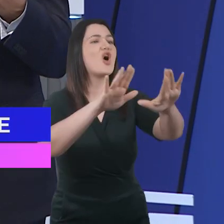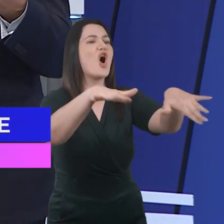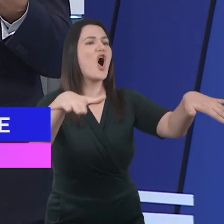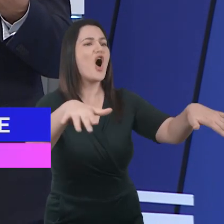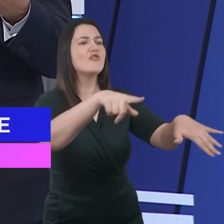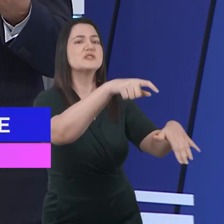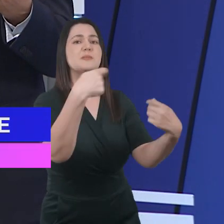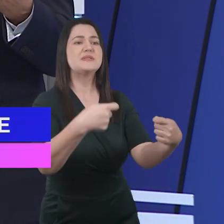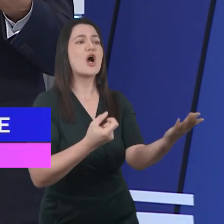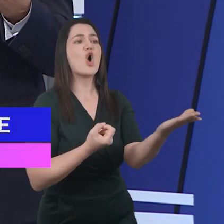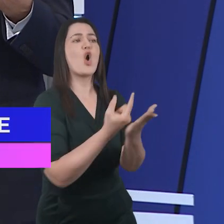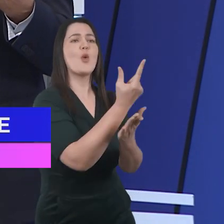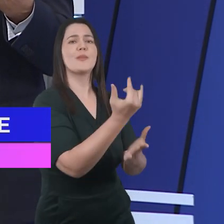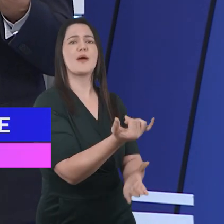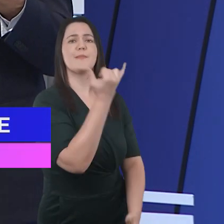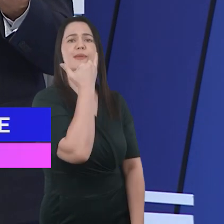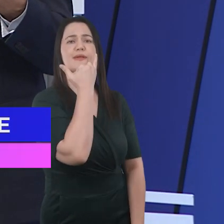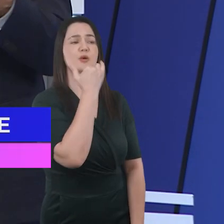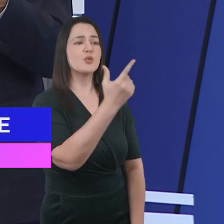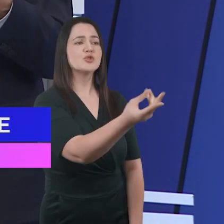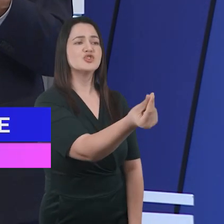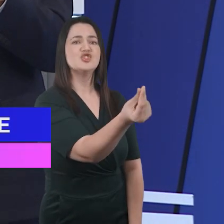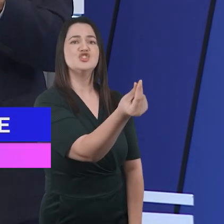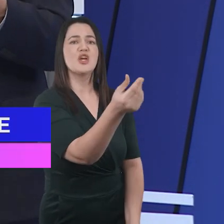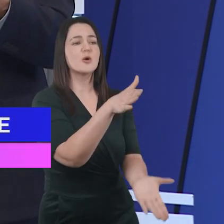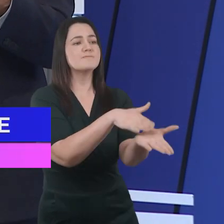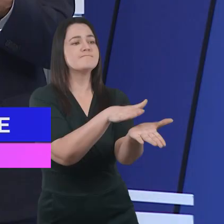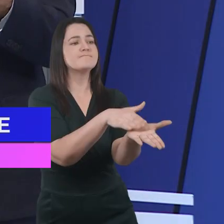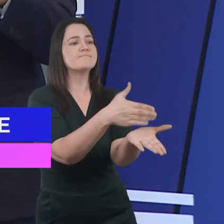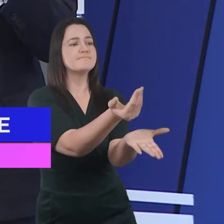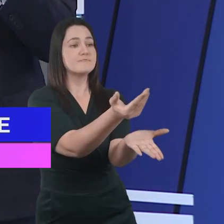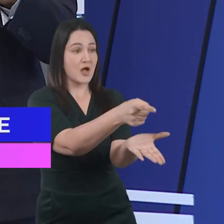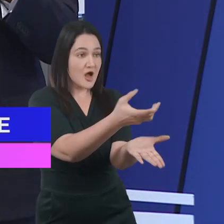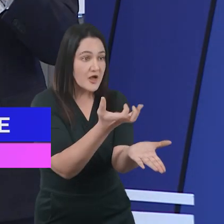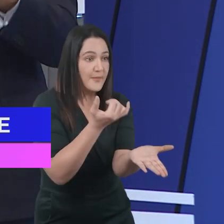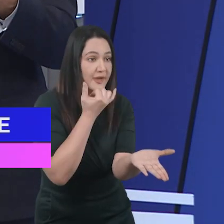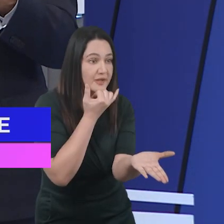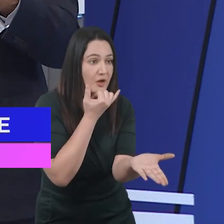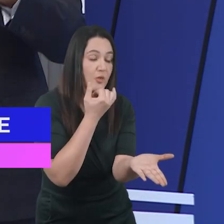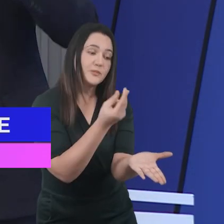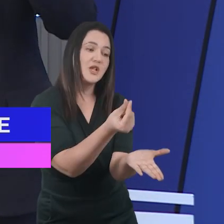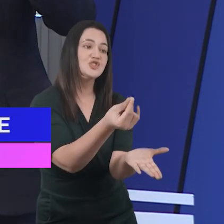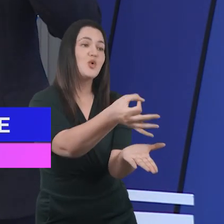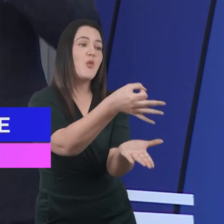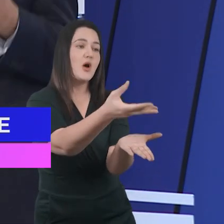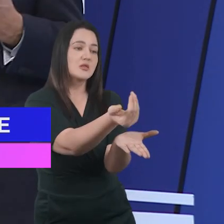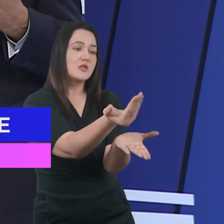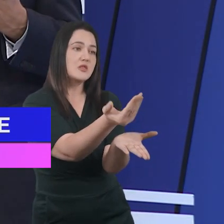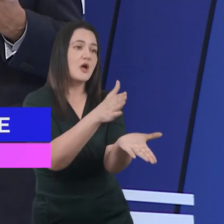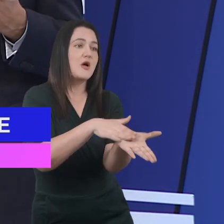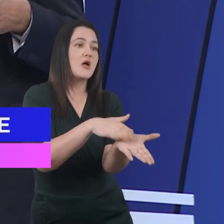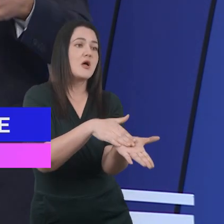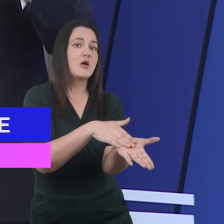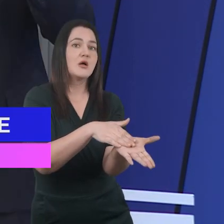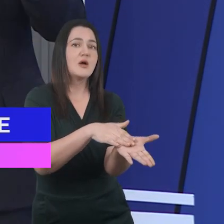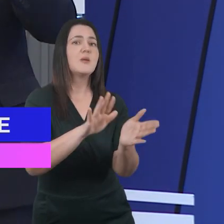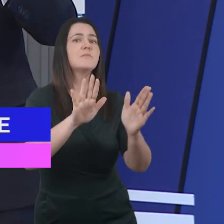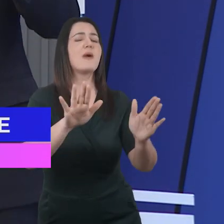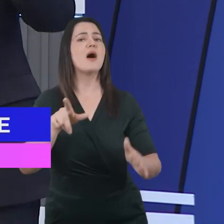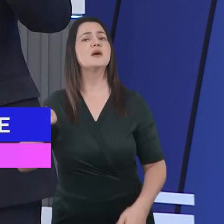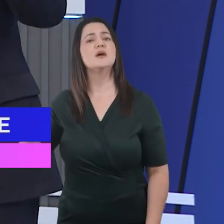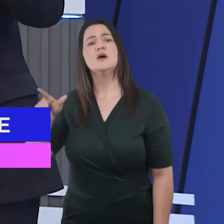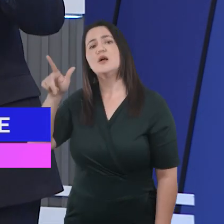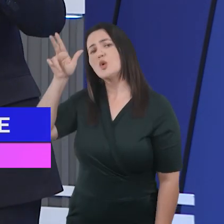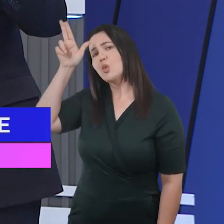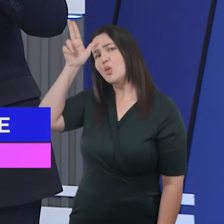seus pecados. E Martinho Lutero ficou incomodado porque um texto ressoava na cabeça dele: o justo viverá pela fé. Ora, se o